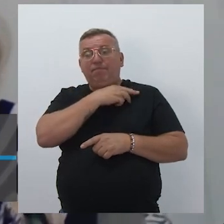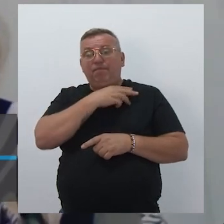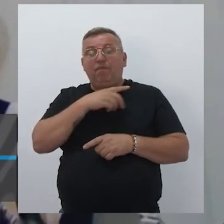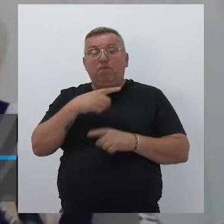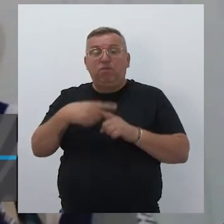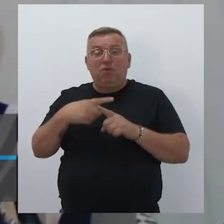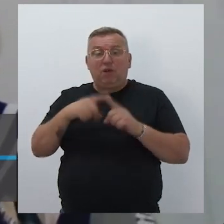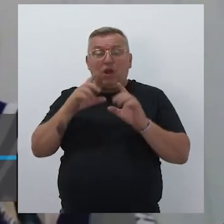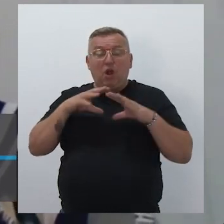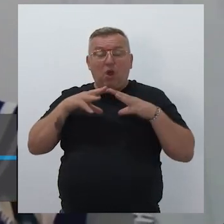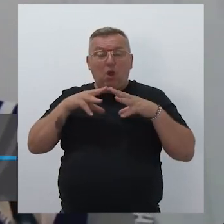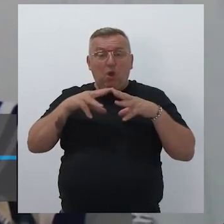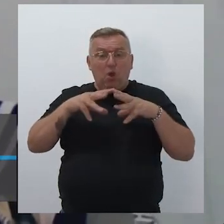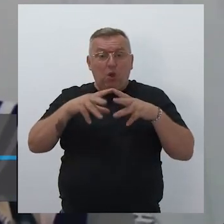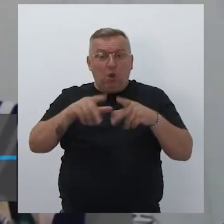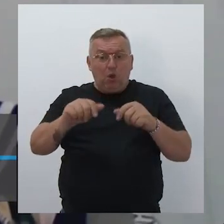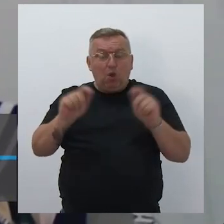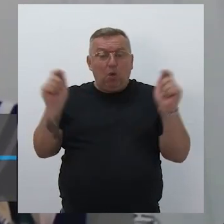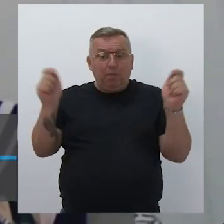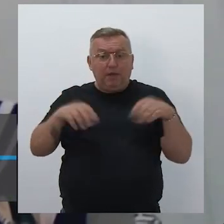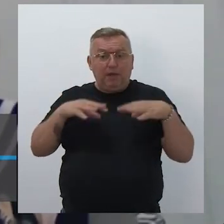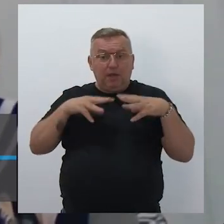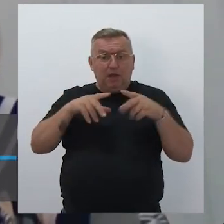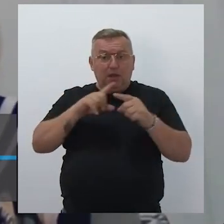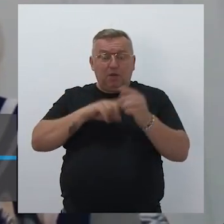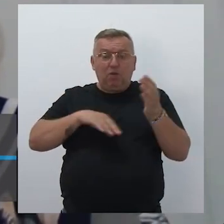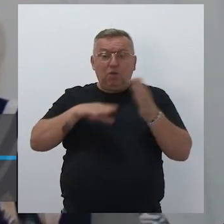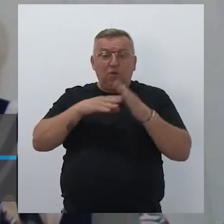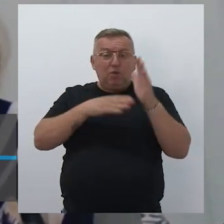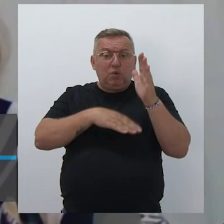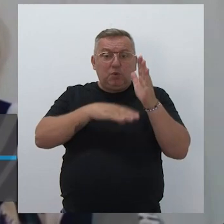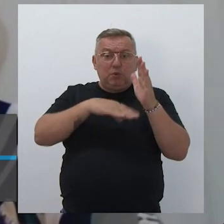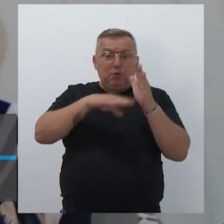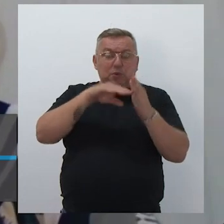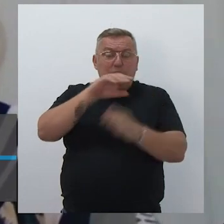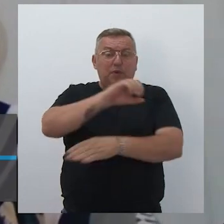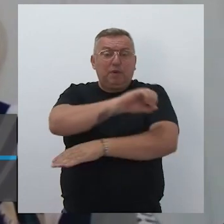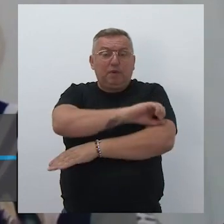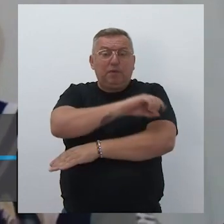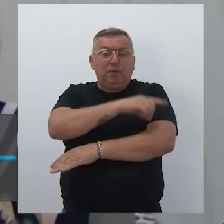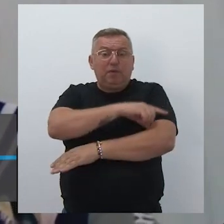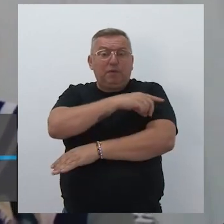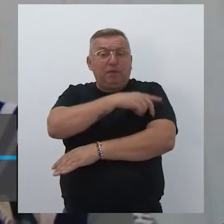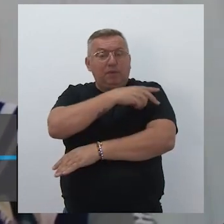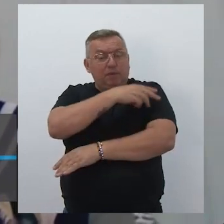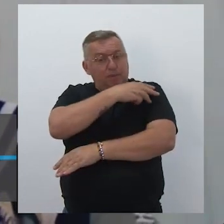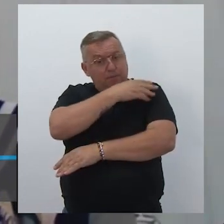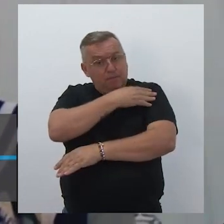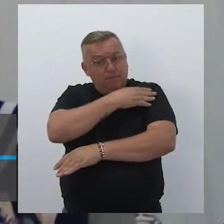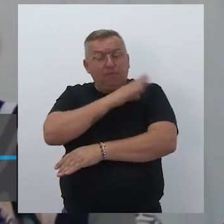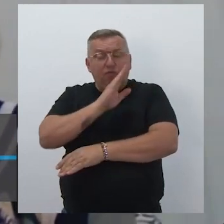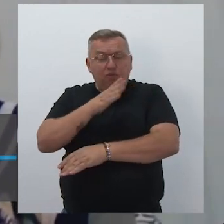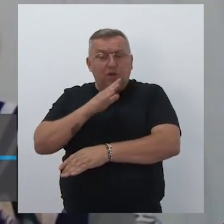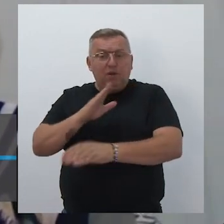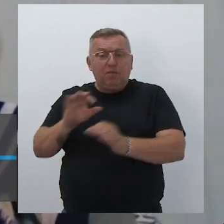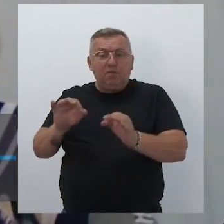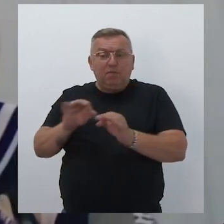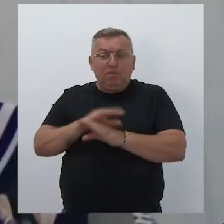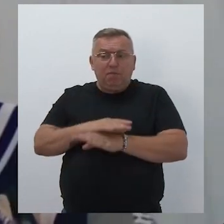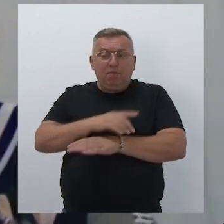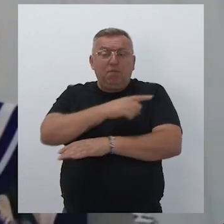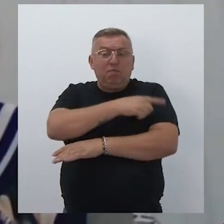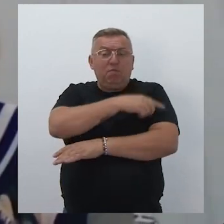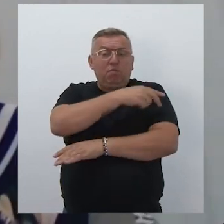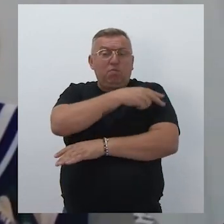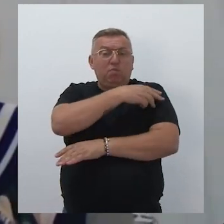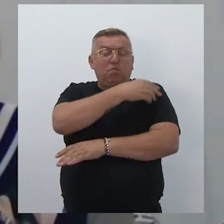Competências gerais, ela passa por todas as etapas da educação básica, ou seja, ela já vem do ensino